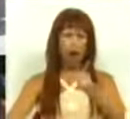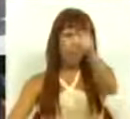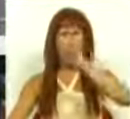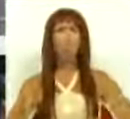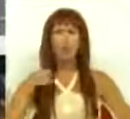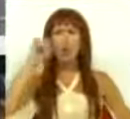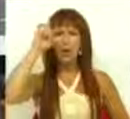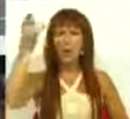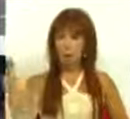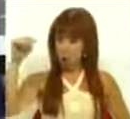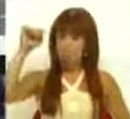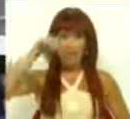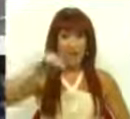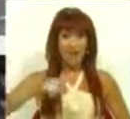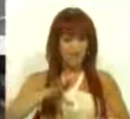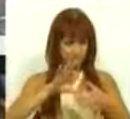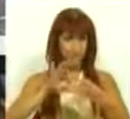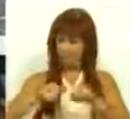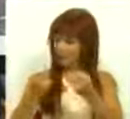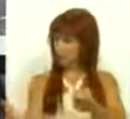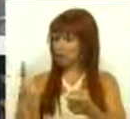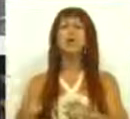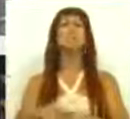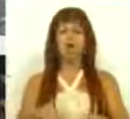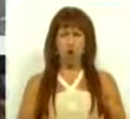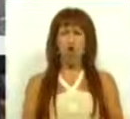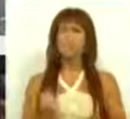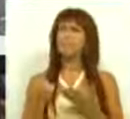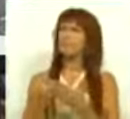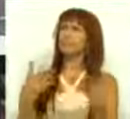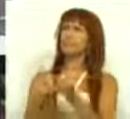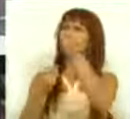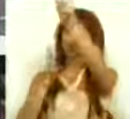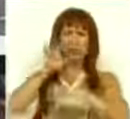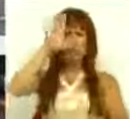e garanto-lhe que aqui nesta coligação estaremos